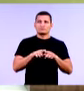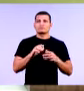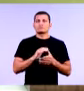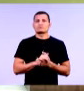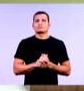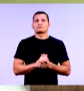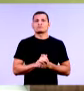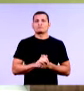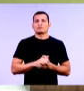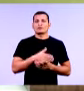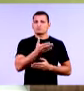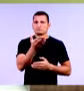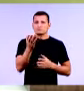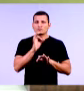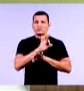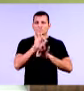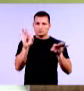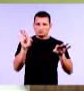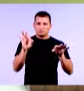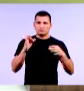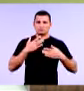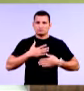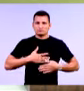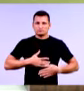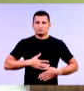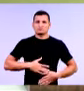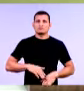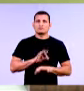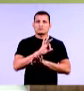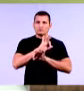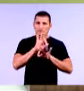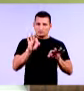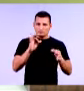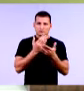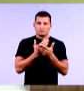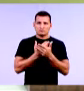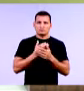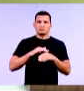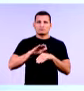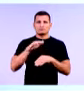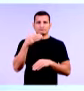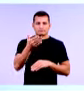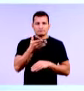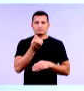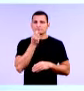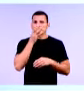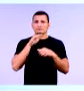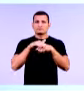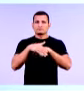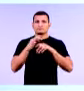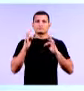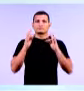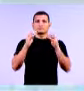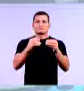vocês um ótimo descanso hoje e uma ótima aula mais adiante. Boa noite. Boa noite a todos.